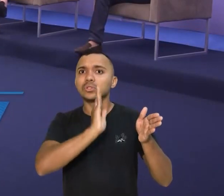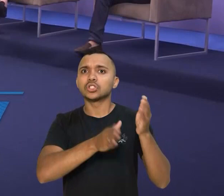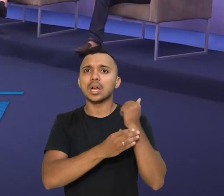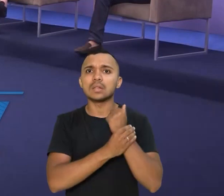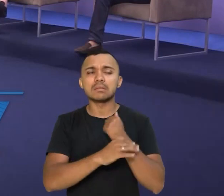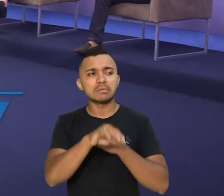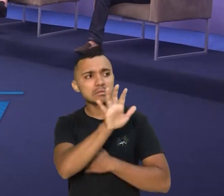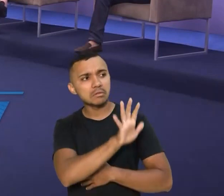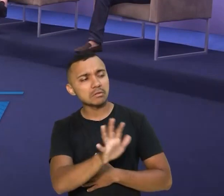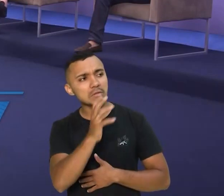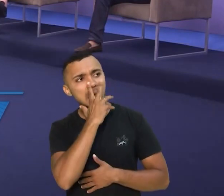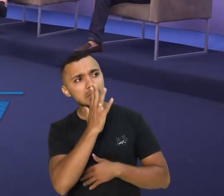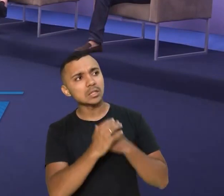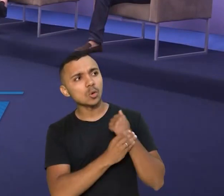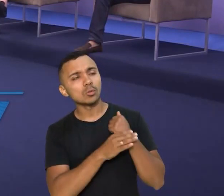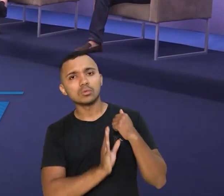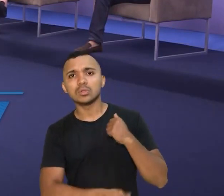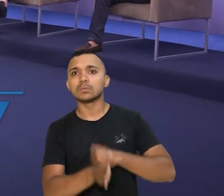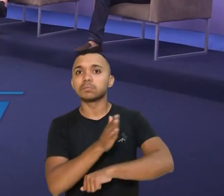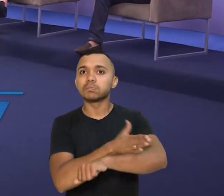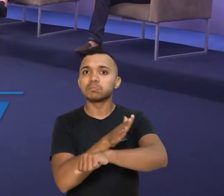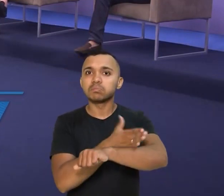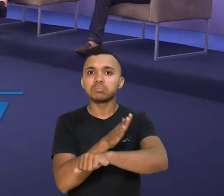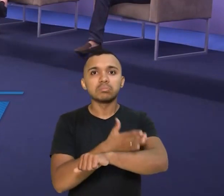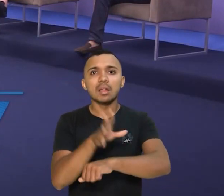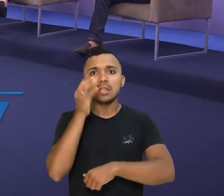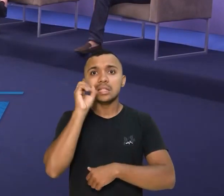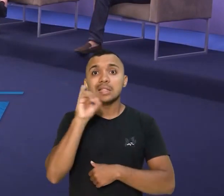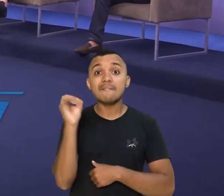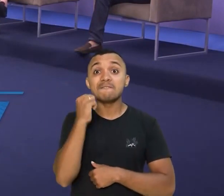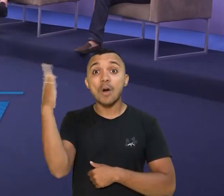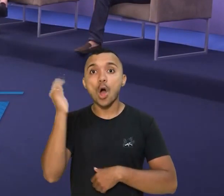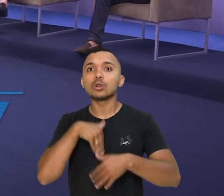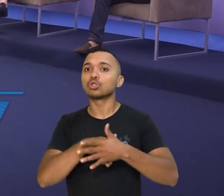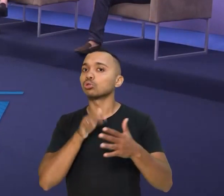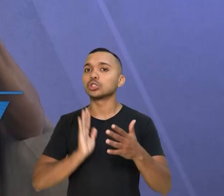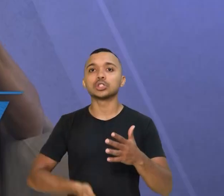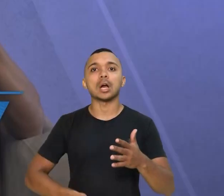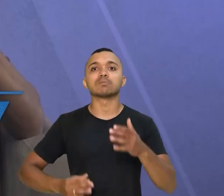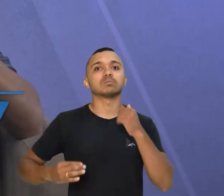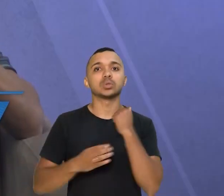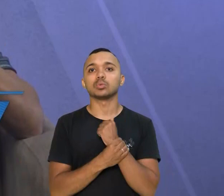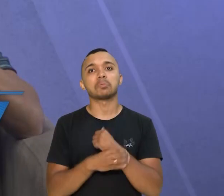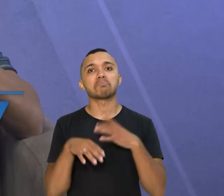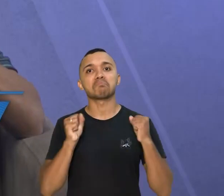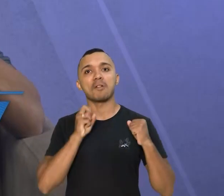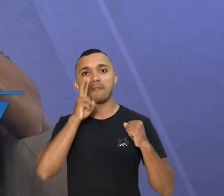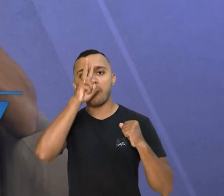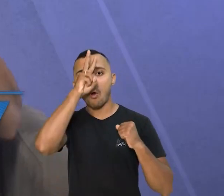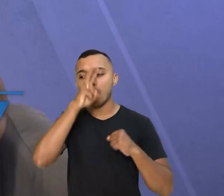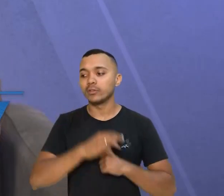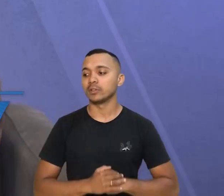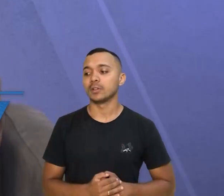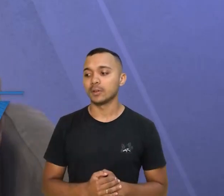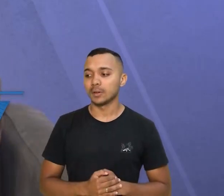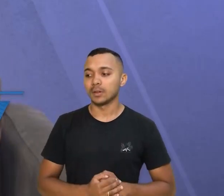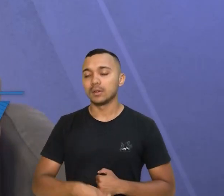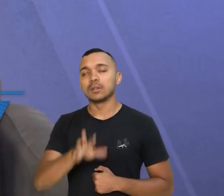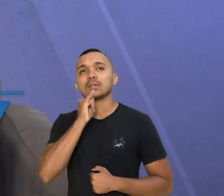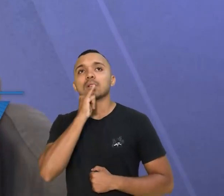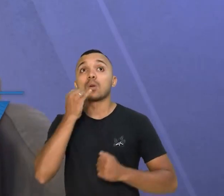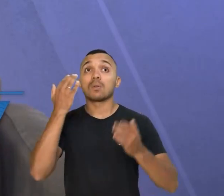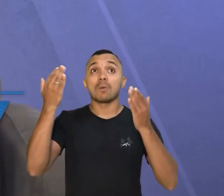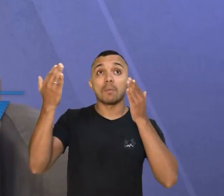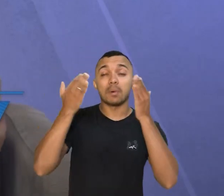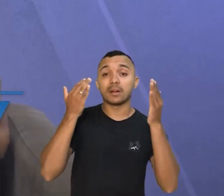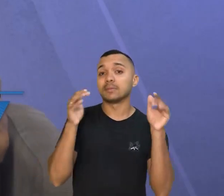preparado para enfrentar os desafios também fora de casa. Não tenho a dúvida disso. Eu estou falando é que não tem parâmetro de comparação para